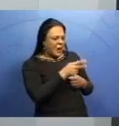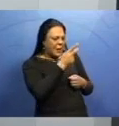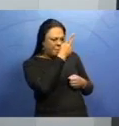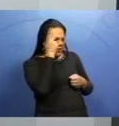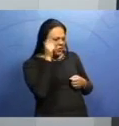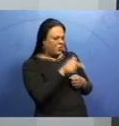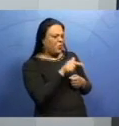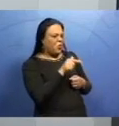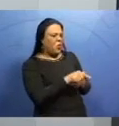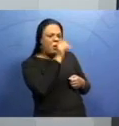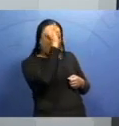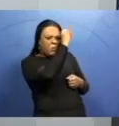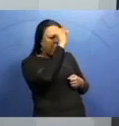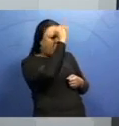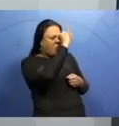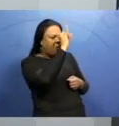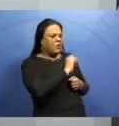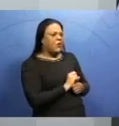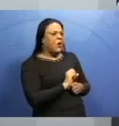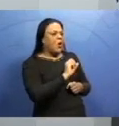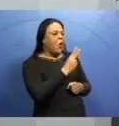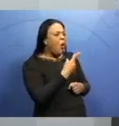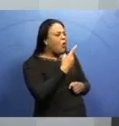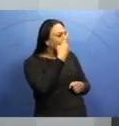gente fala que a pessoa é um tolo.